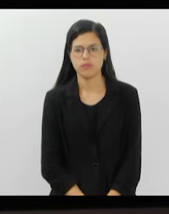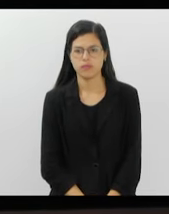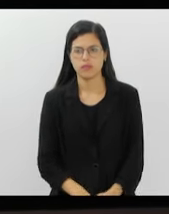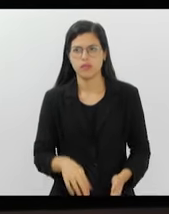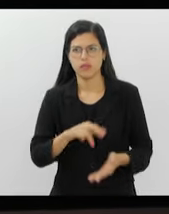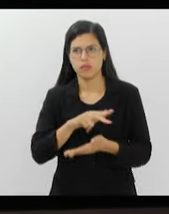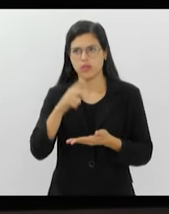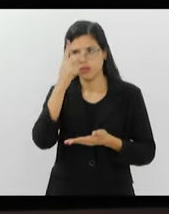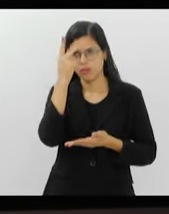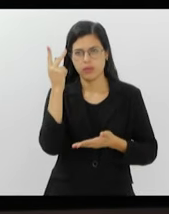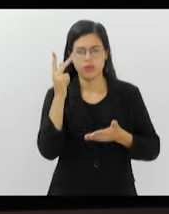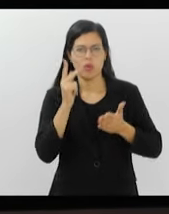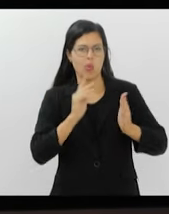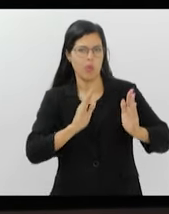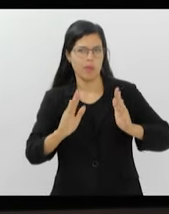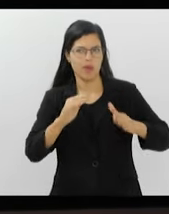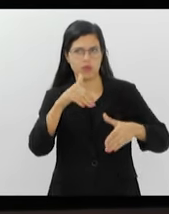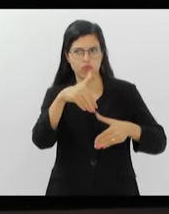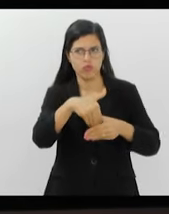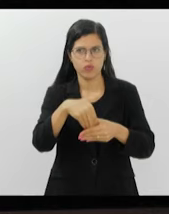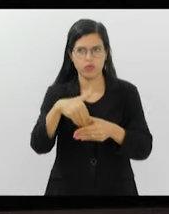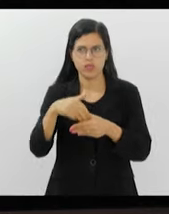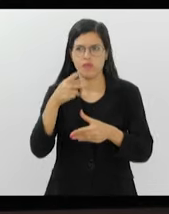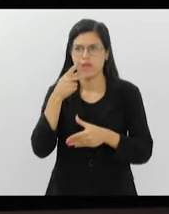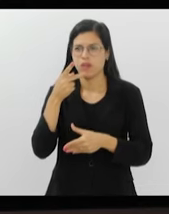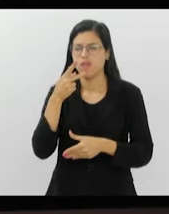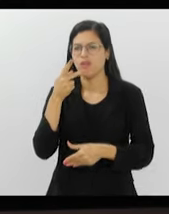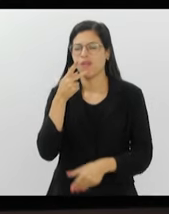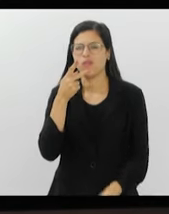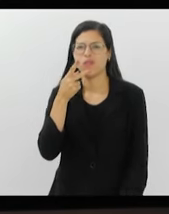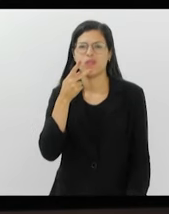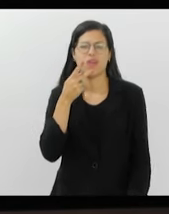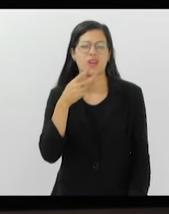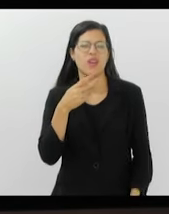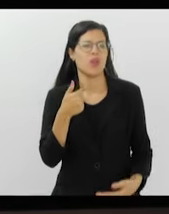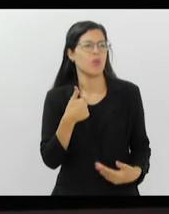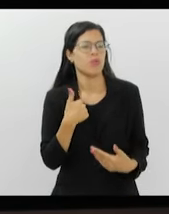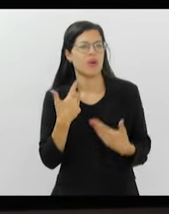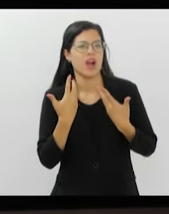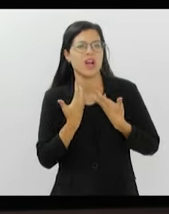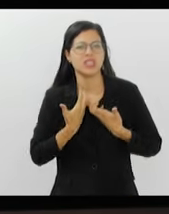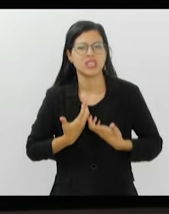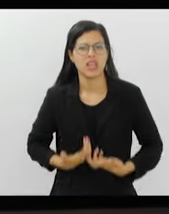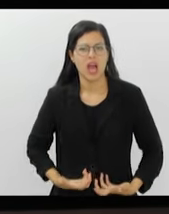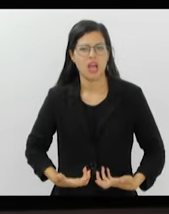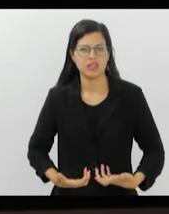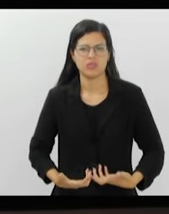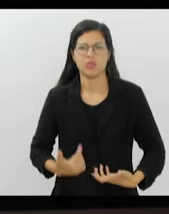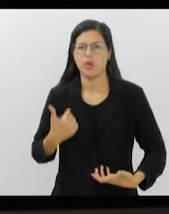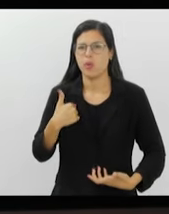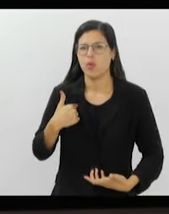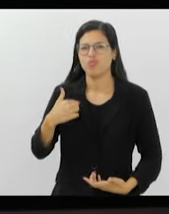o período eleitoral me dizia Renan mas eu tô cansado eu tô